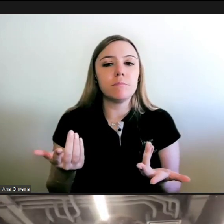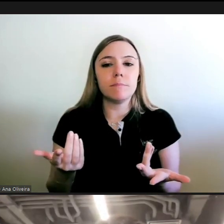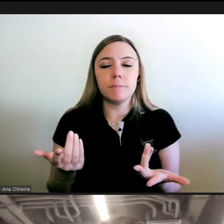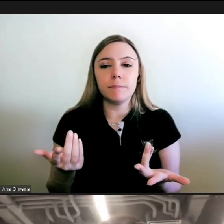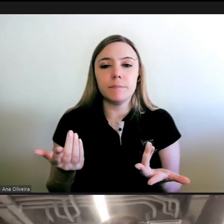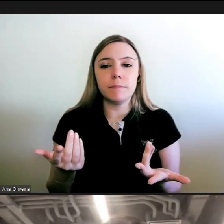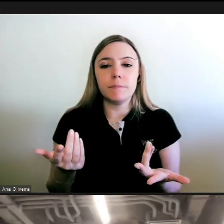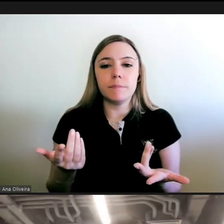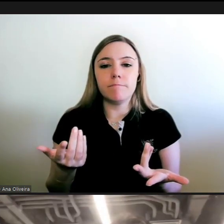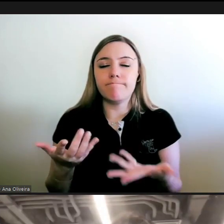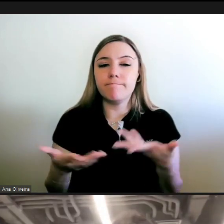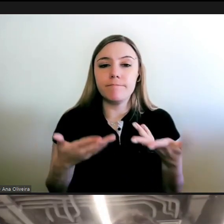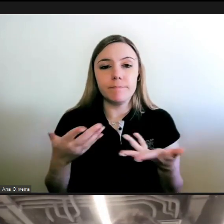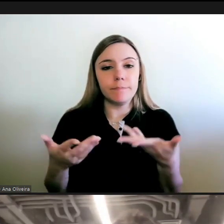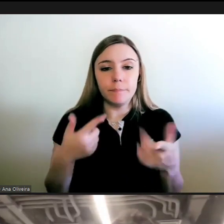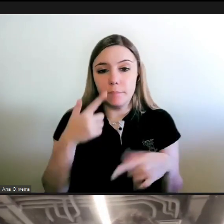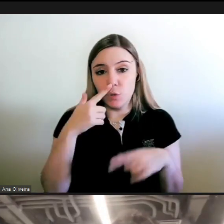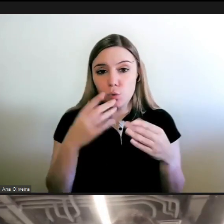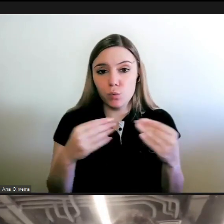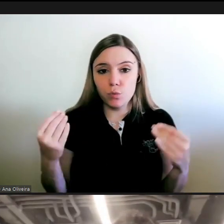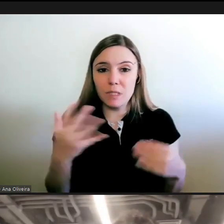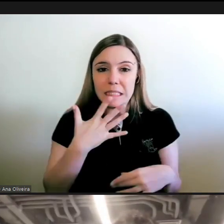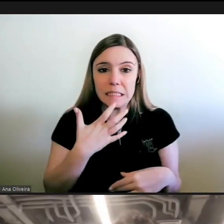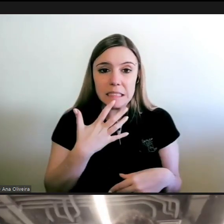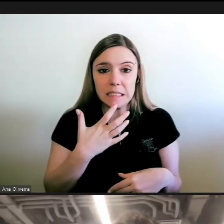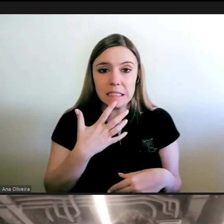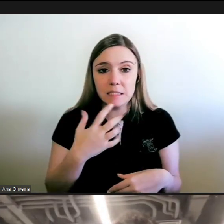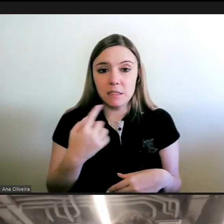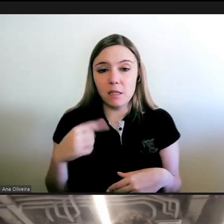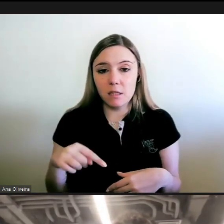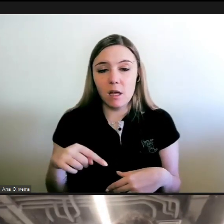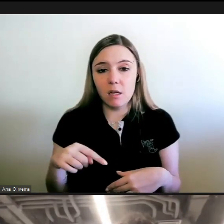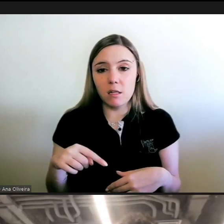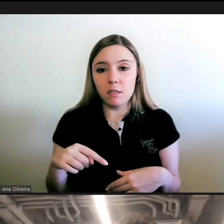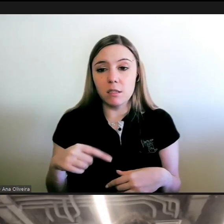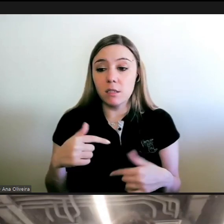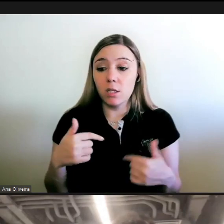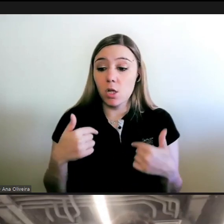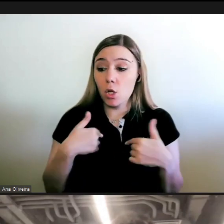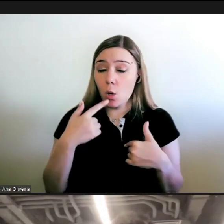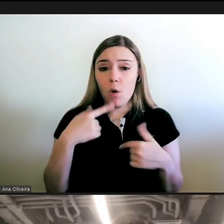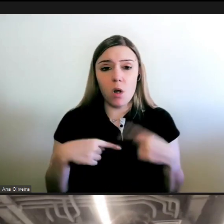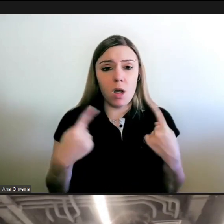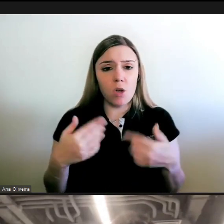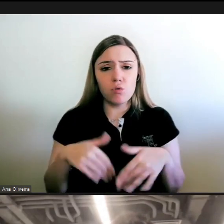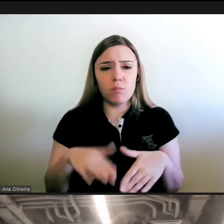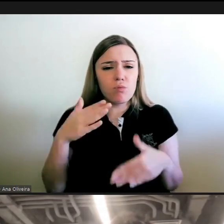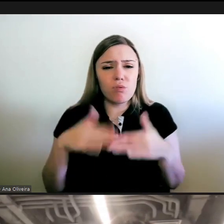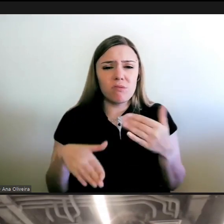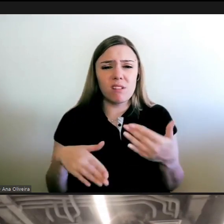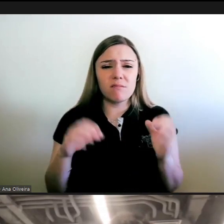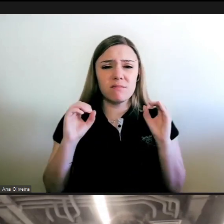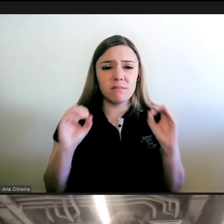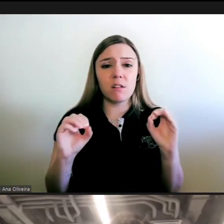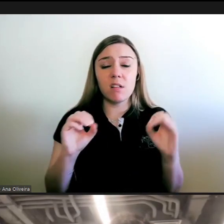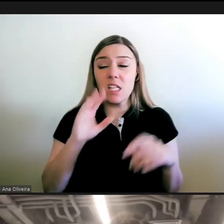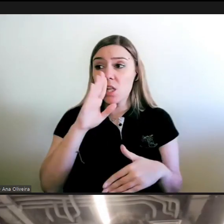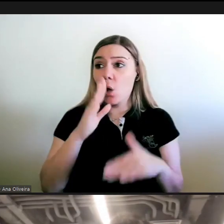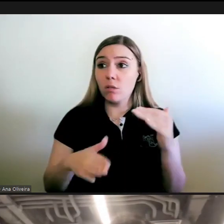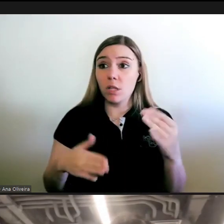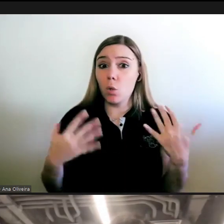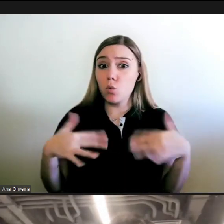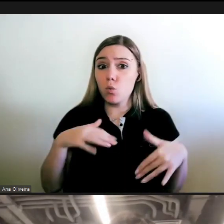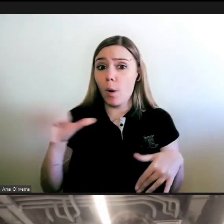aquela reação que tanta gente receia, que é de que eu queixo-me e não acontece nada, ou se acontecer ainda é pior para mim, não